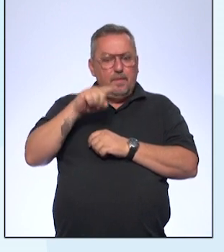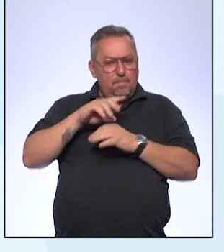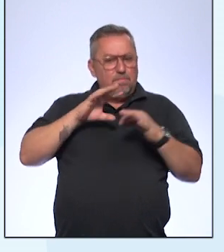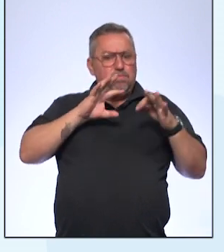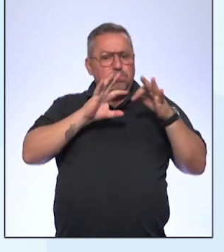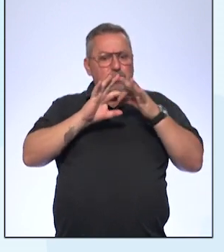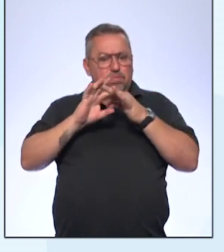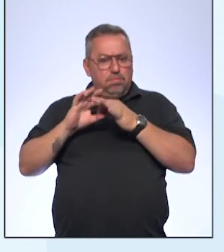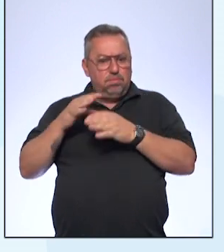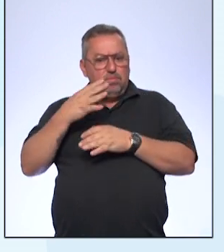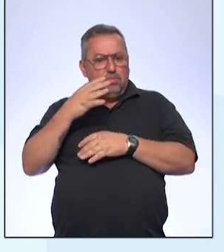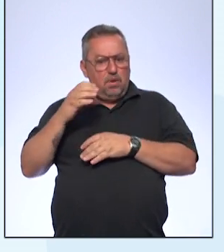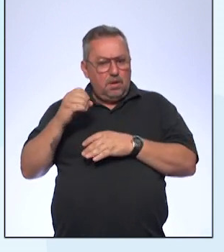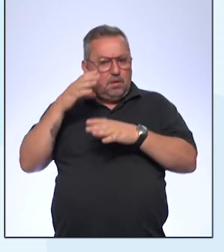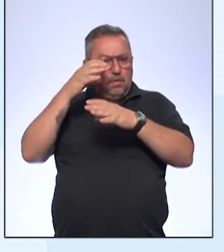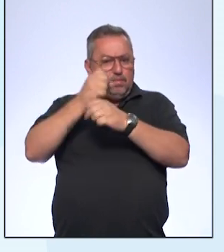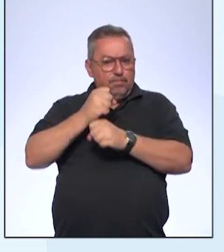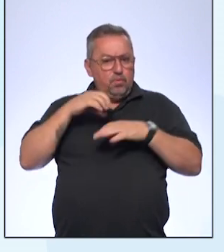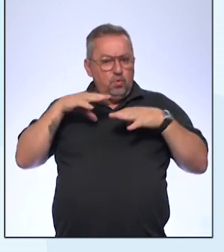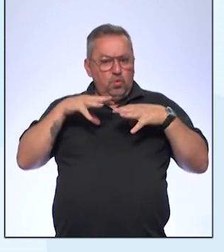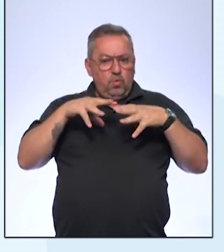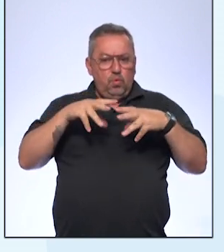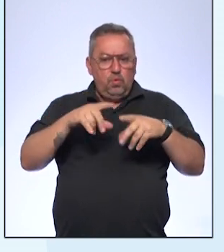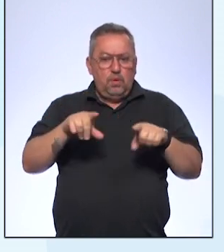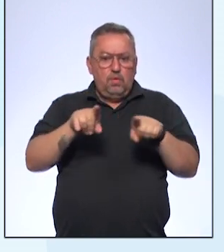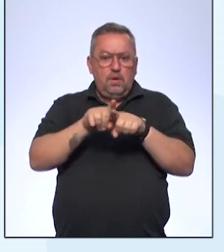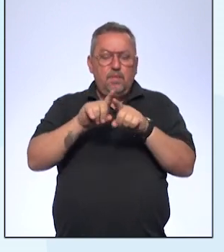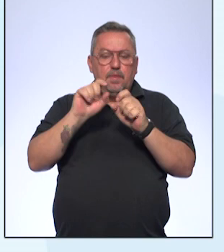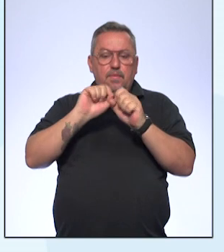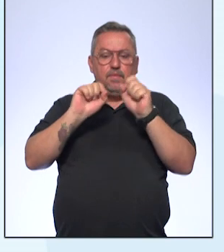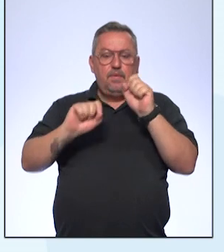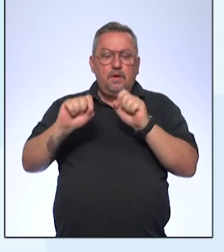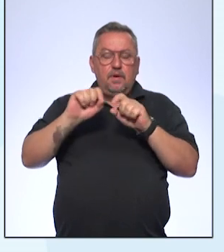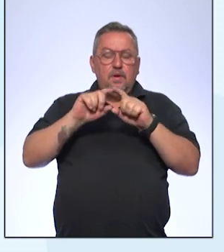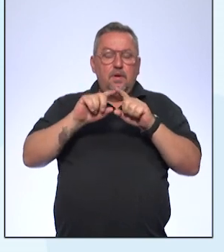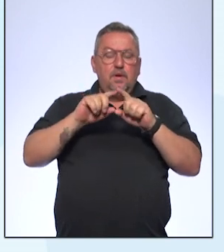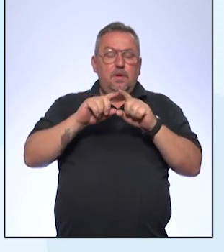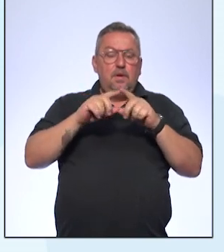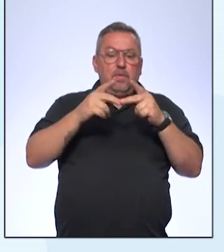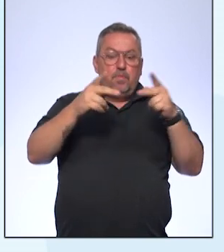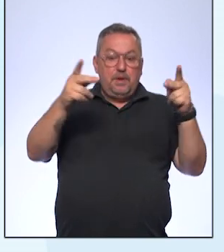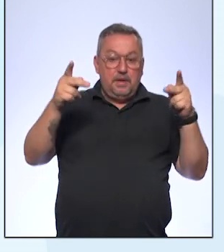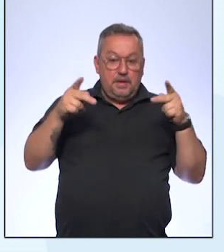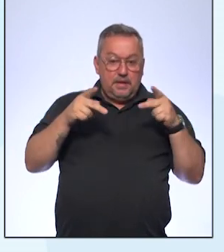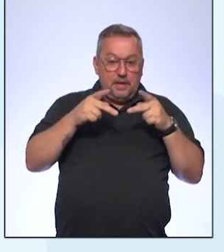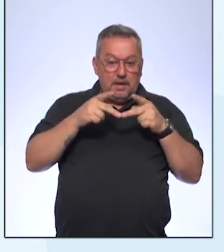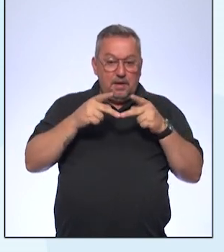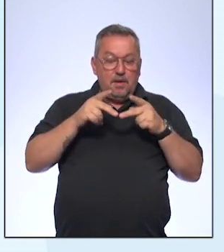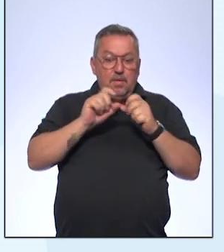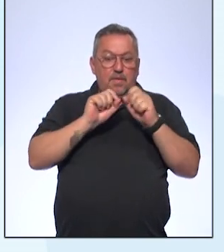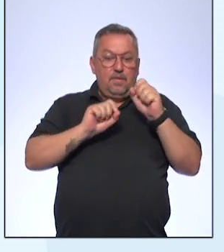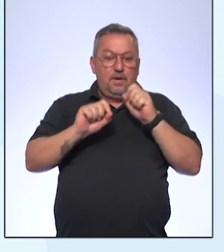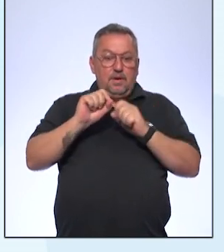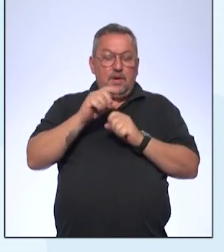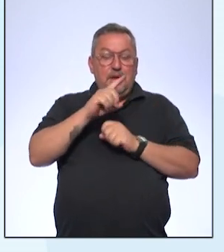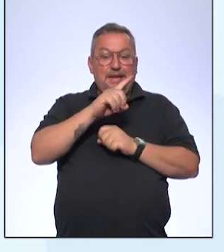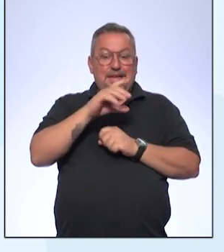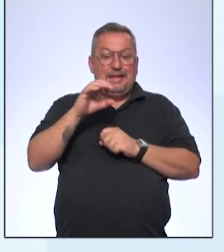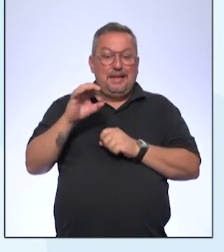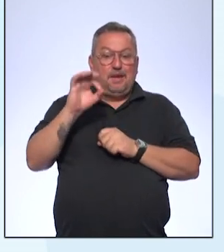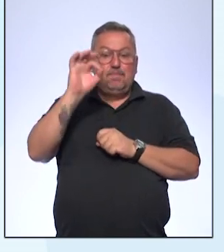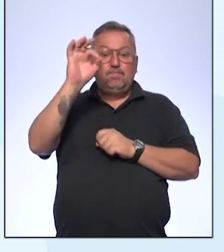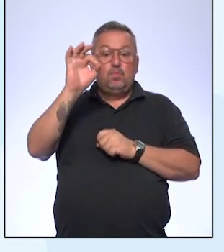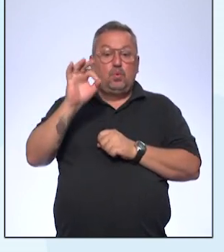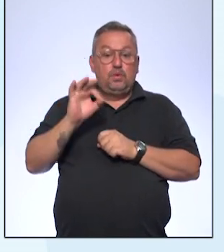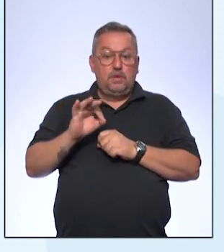aí, então, 40 alunos no total. E para fazer um gráfico de setores, eu preciso, lembrando sempre, né, de 100%.